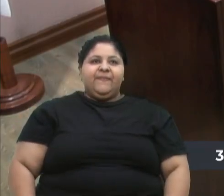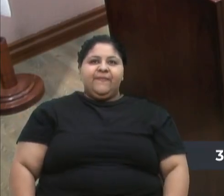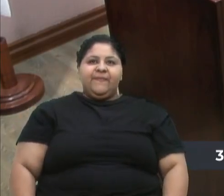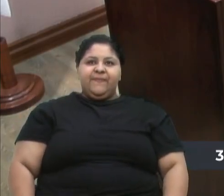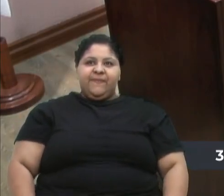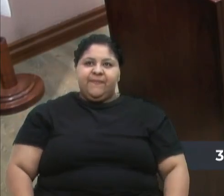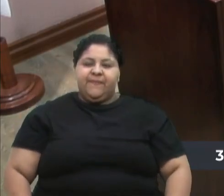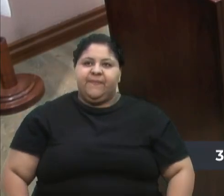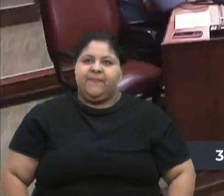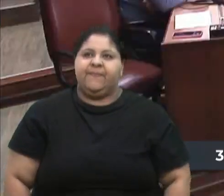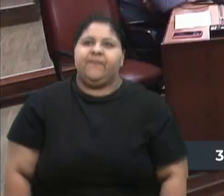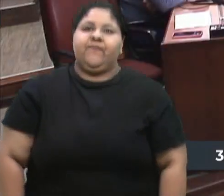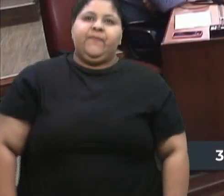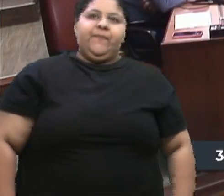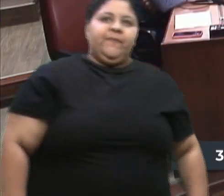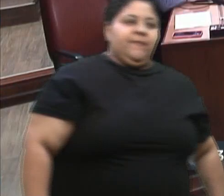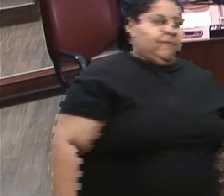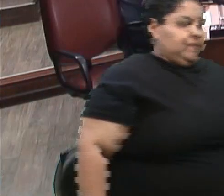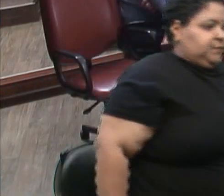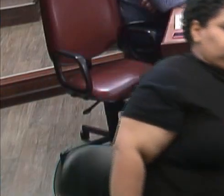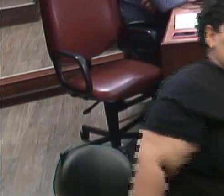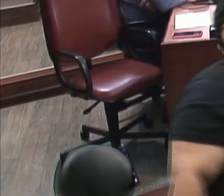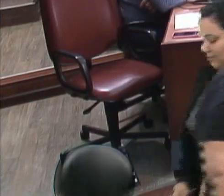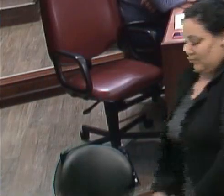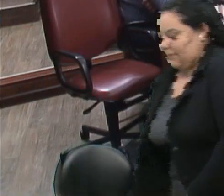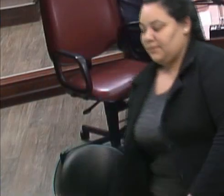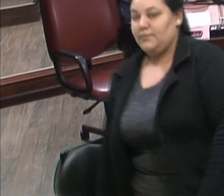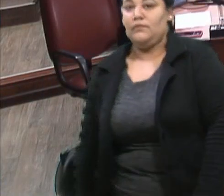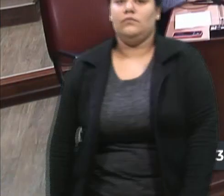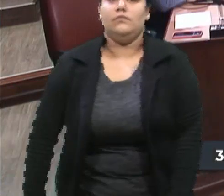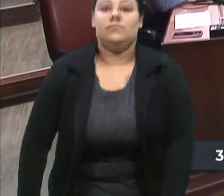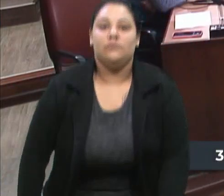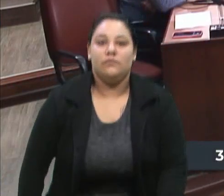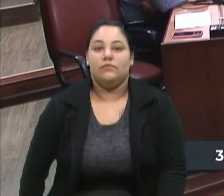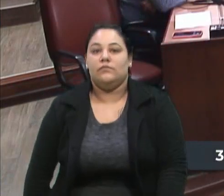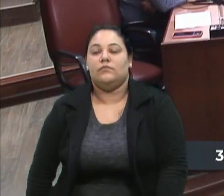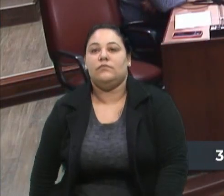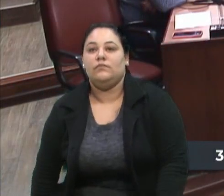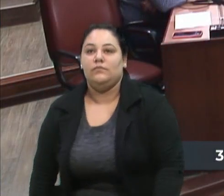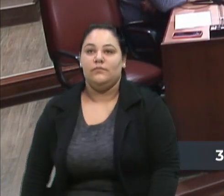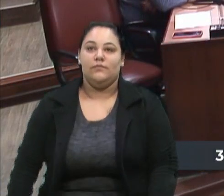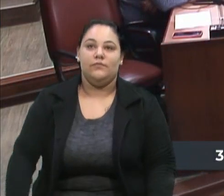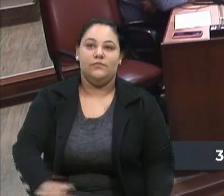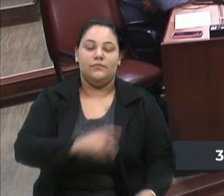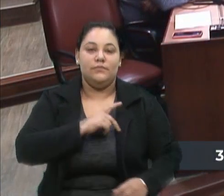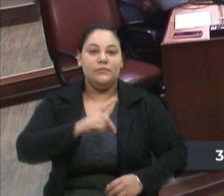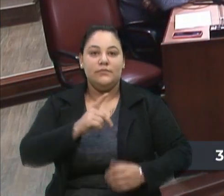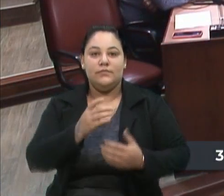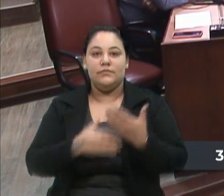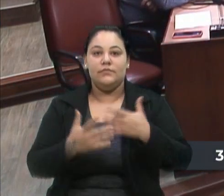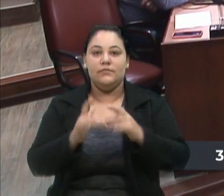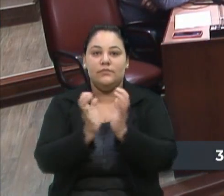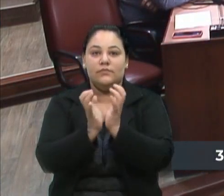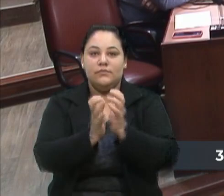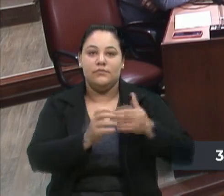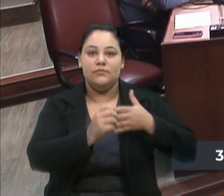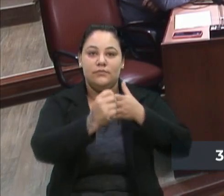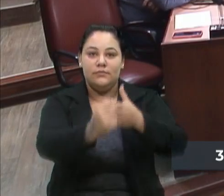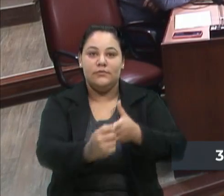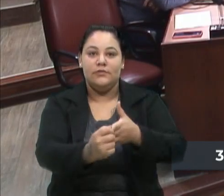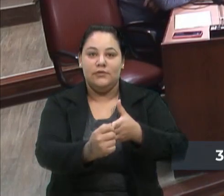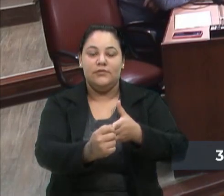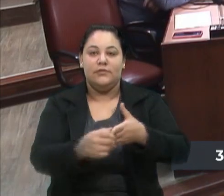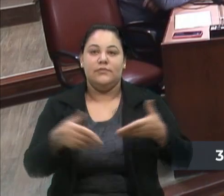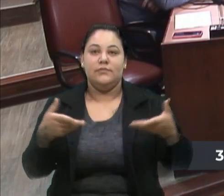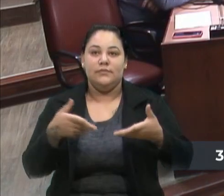Lucas Gil, com a palavra. Presidente, nobres colegas, todos que nos assistem, queria fazer um voto